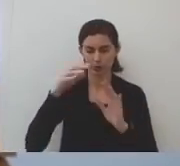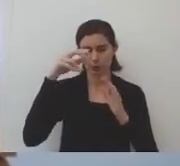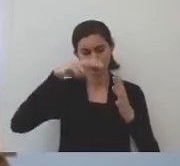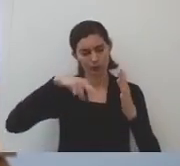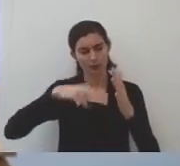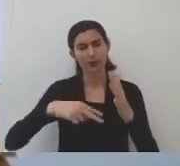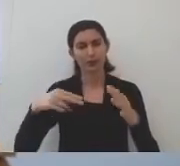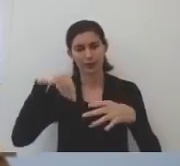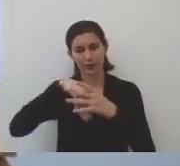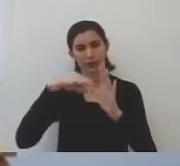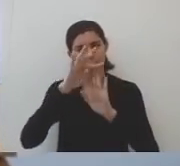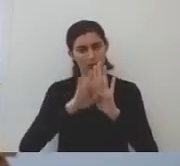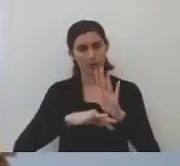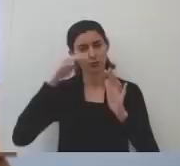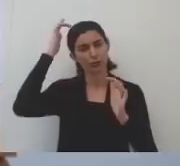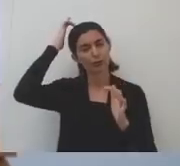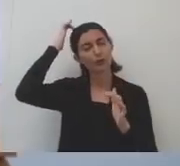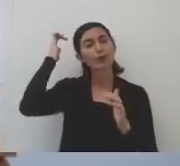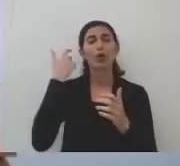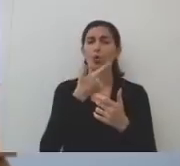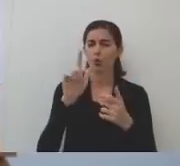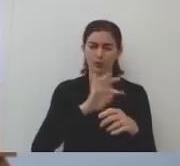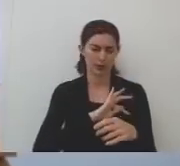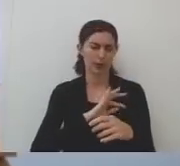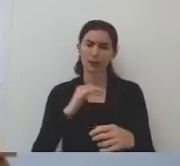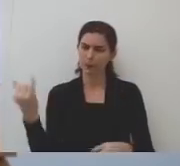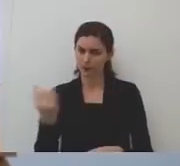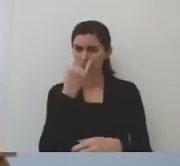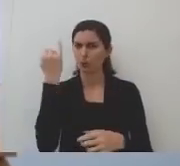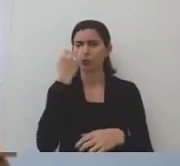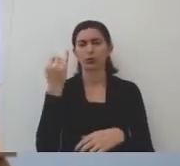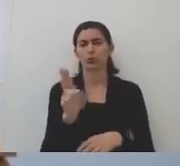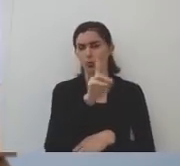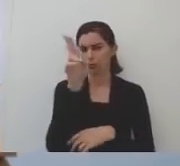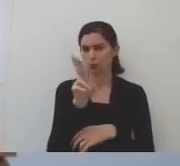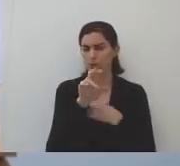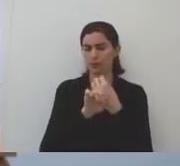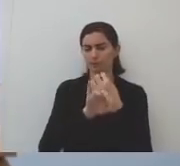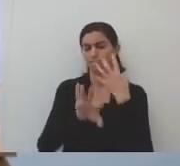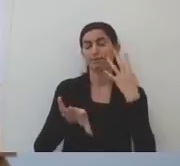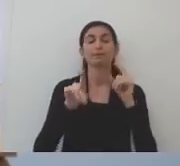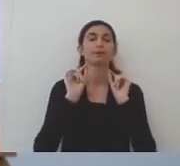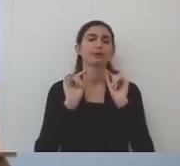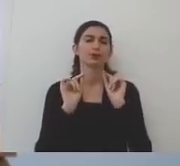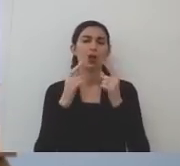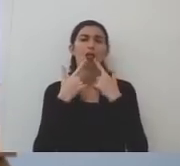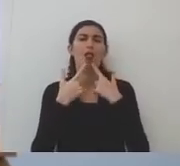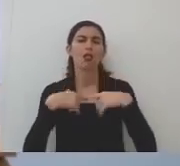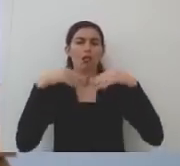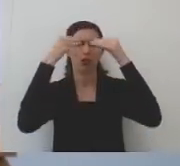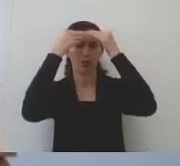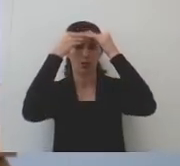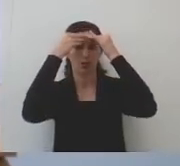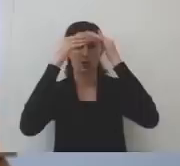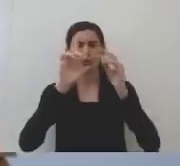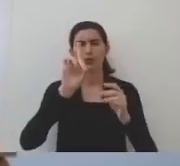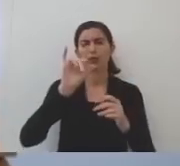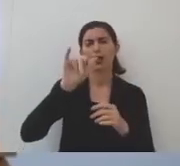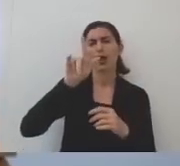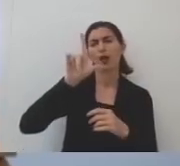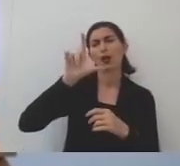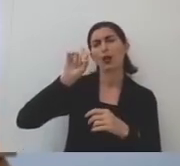texto. Uma outra técnica que também é bastante utilizada na EAD é a questão da linguagem dialógica